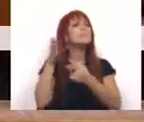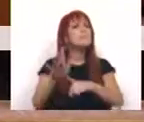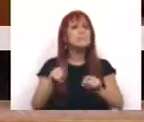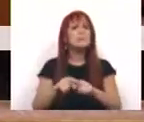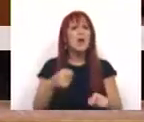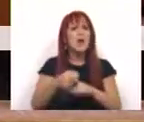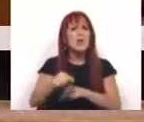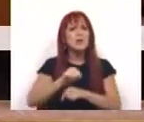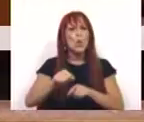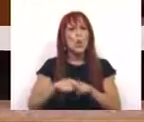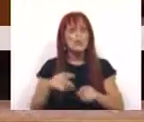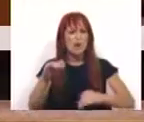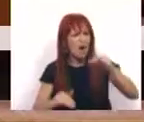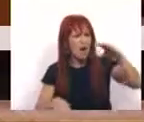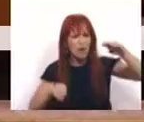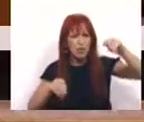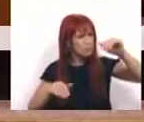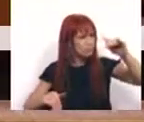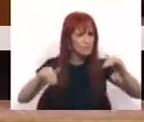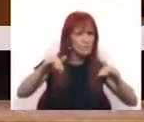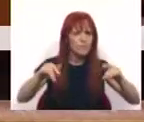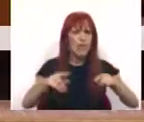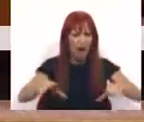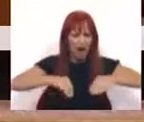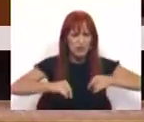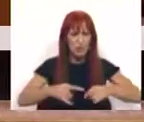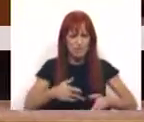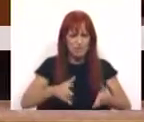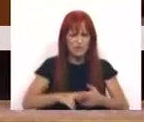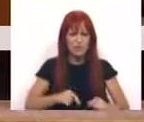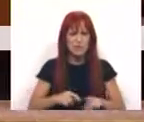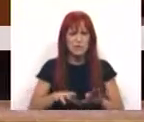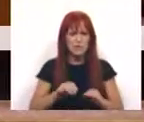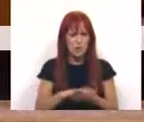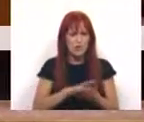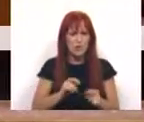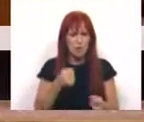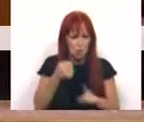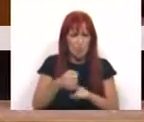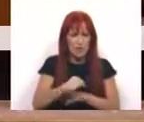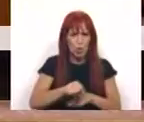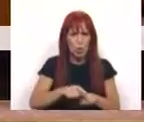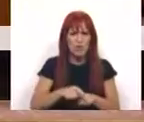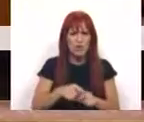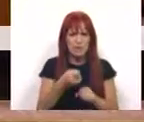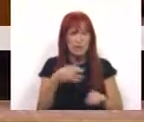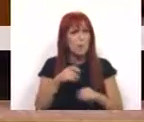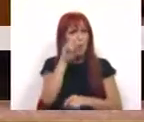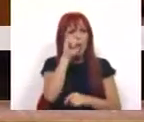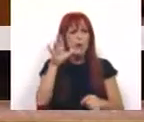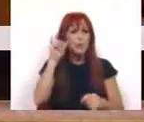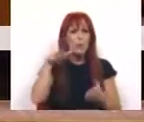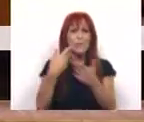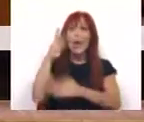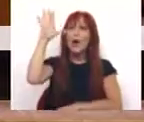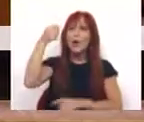nomeadamente para combater as assimetrias regionais, e que se assuma como um verdadeiro alicerce para o combate à emissão de gases com efeito de estufa